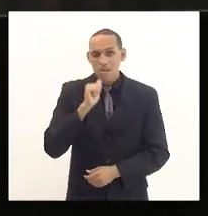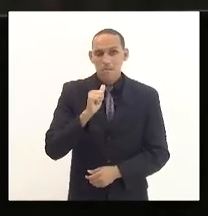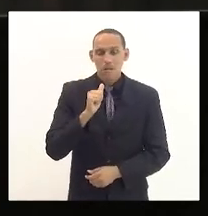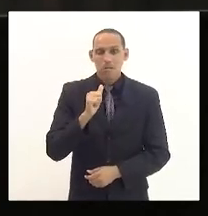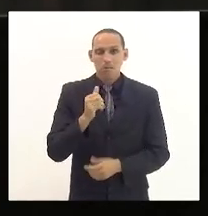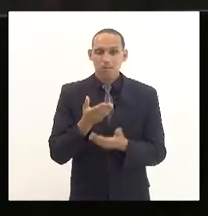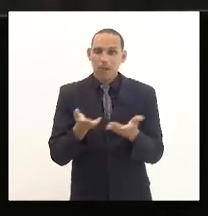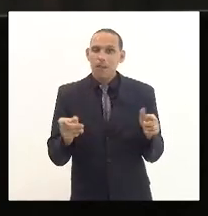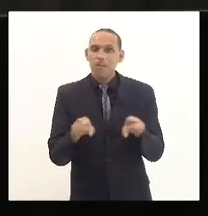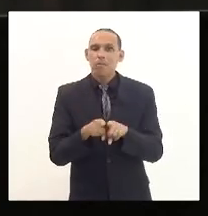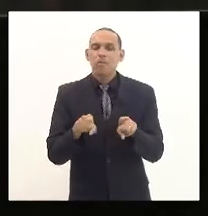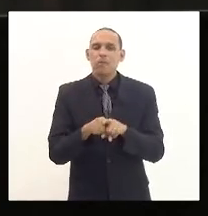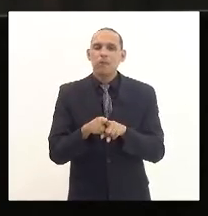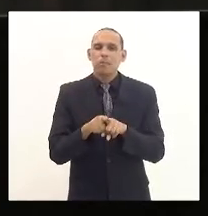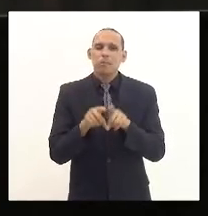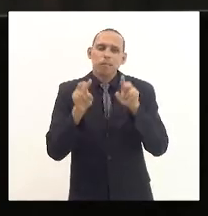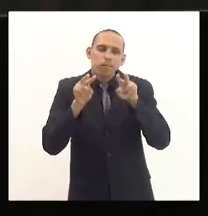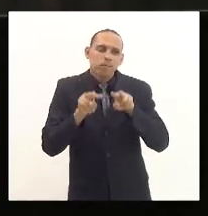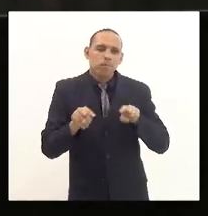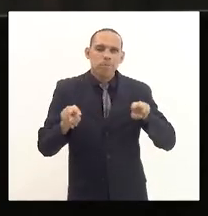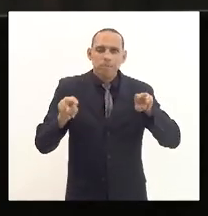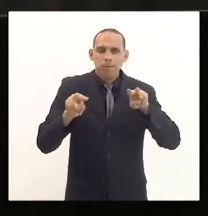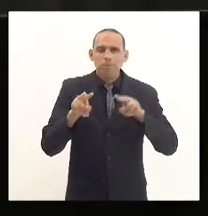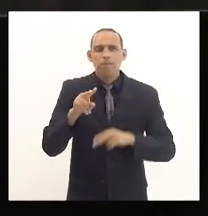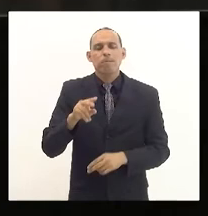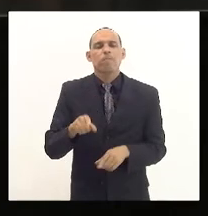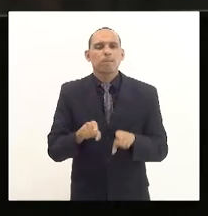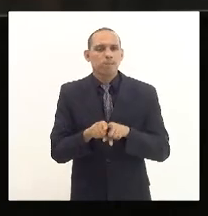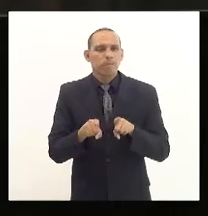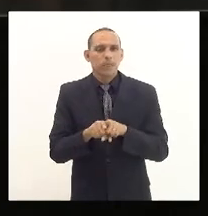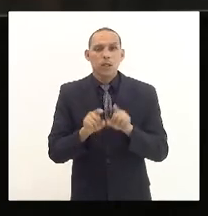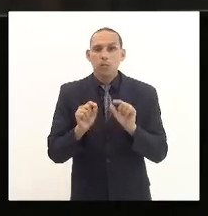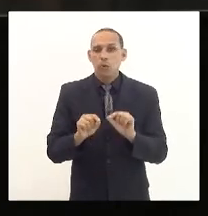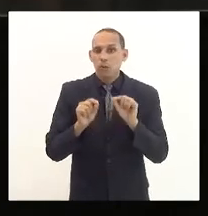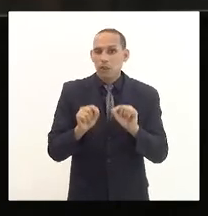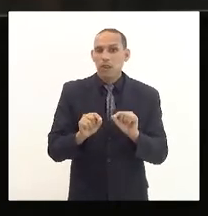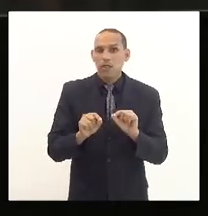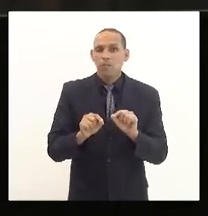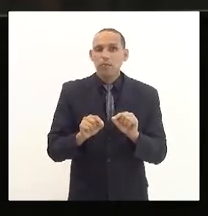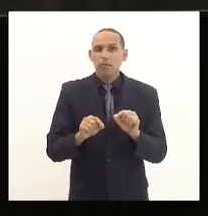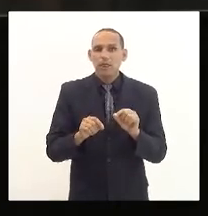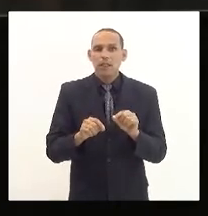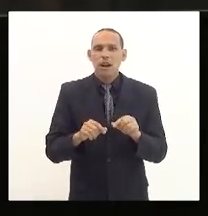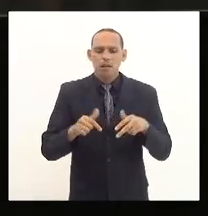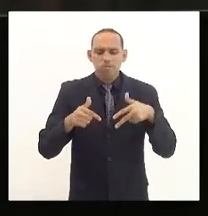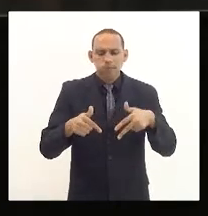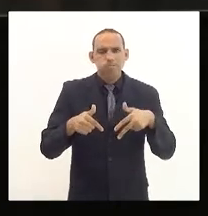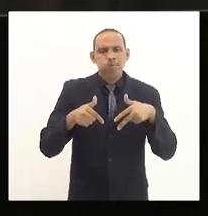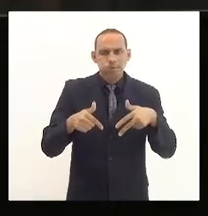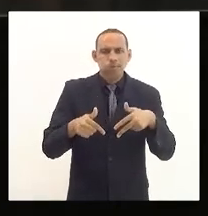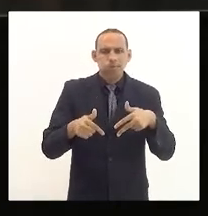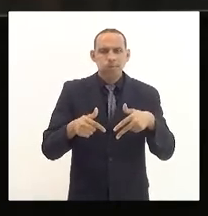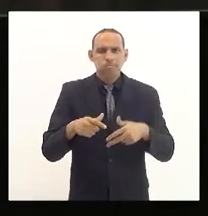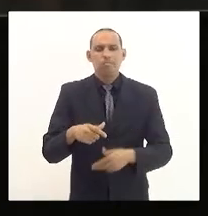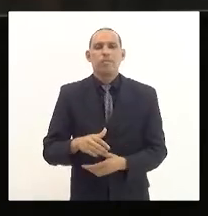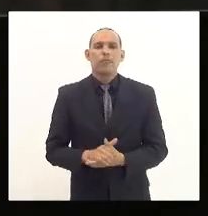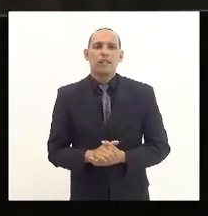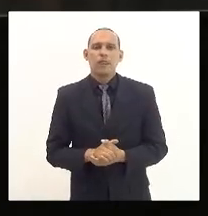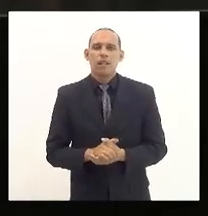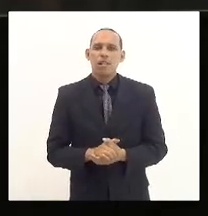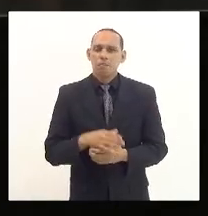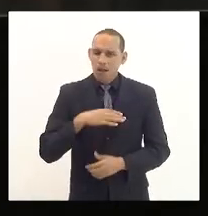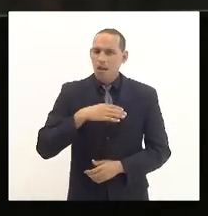têm é tipo um olhar mais acentuado por conta dessa guerri da militância podemos chamar assim